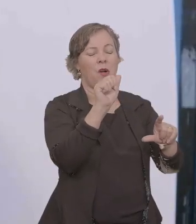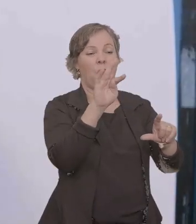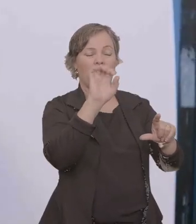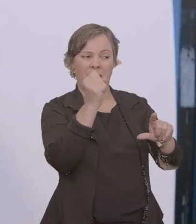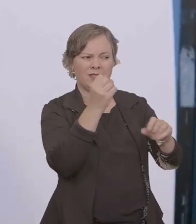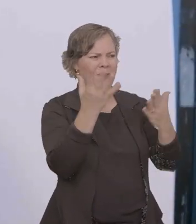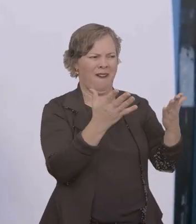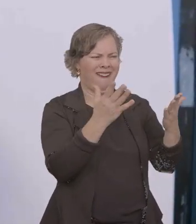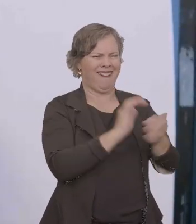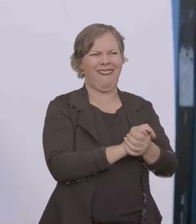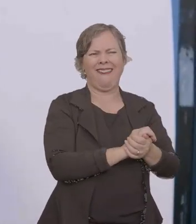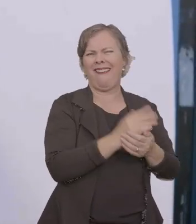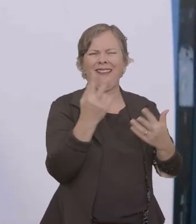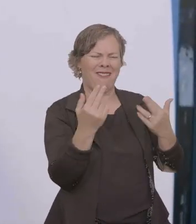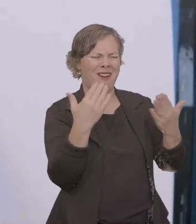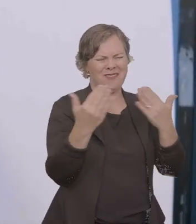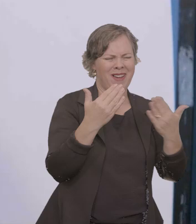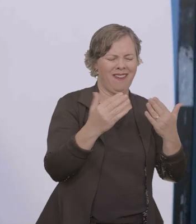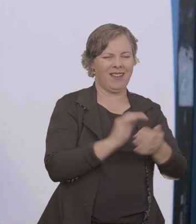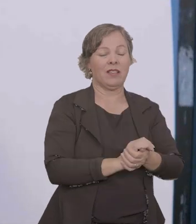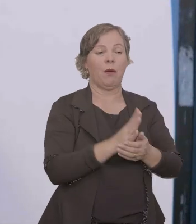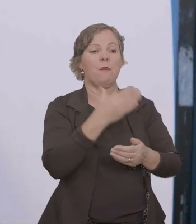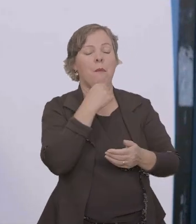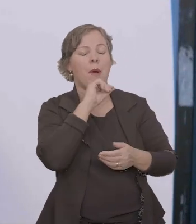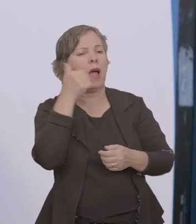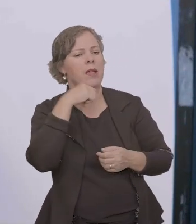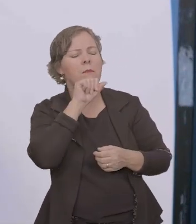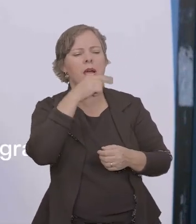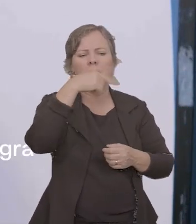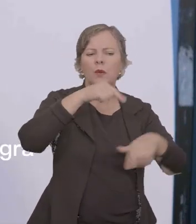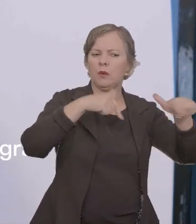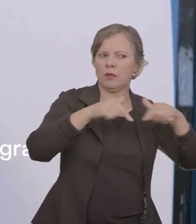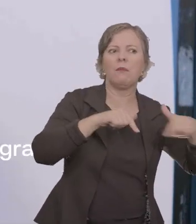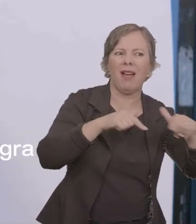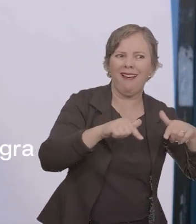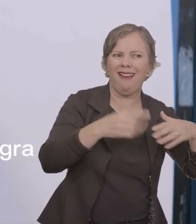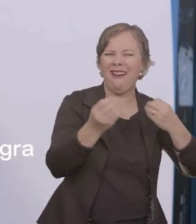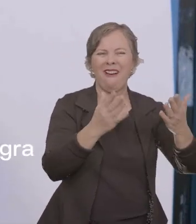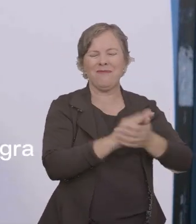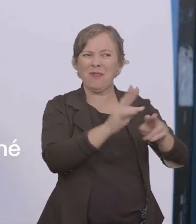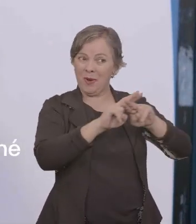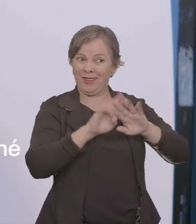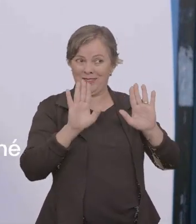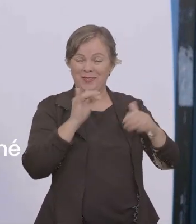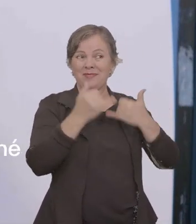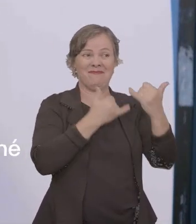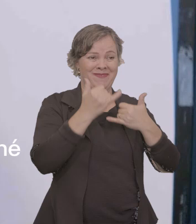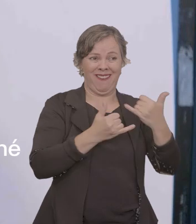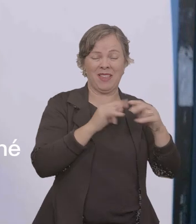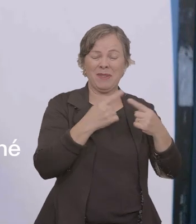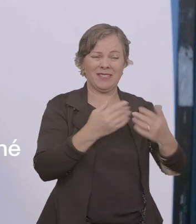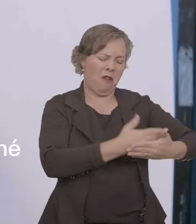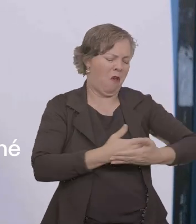que estavam sendo criadas. Os pais da geração X trabalhando, indo para o mercado de trabalho. Então, por isso que muitas das vezes isso não é uma regra, tá, gente? Mas a gente